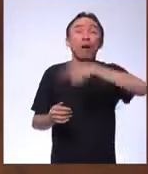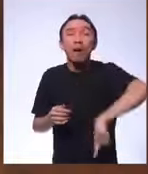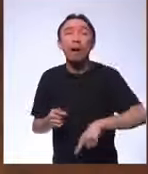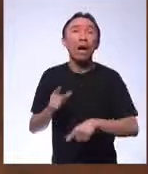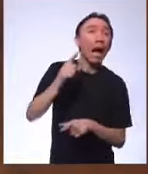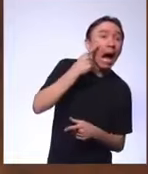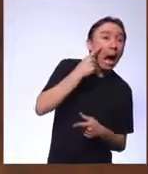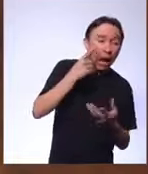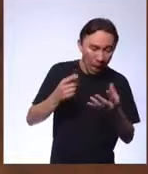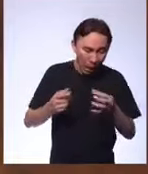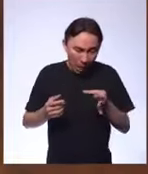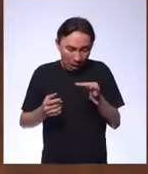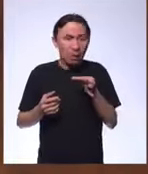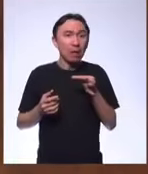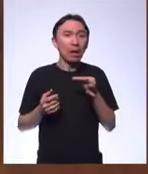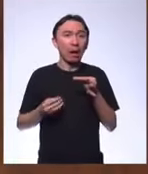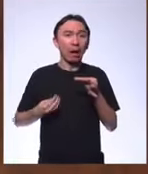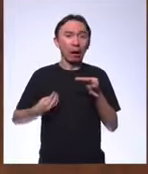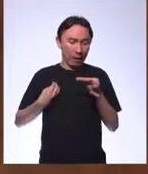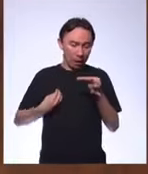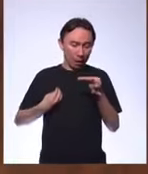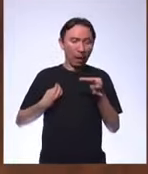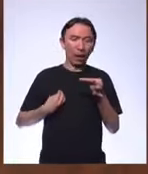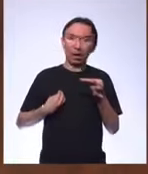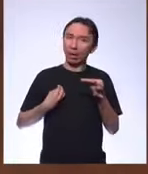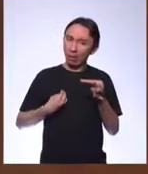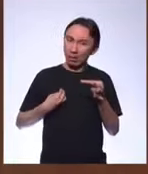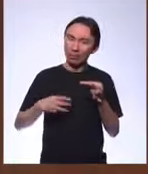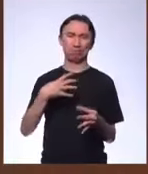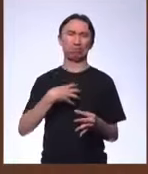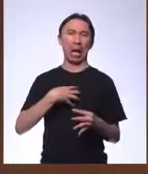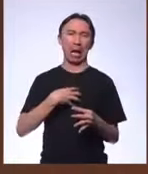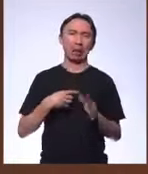viva dentro do espaço.